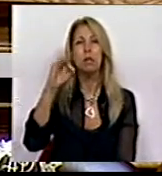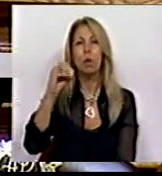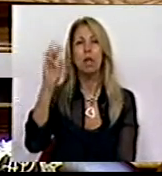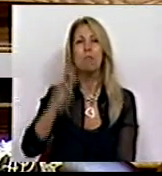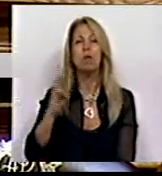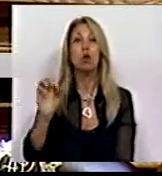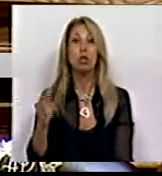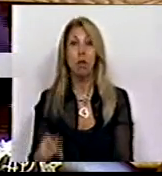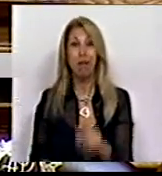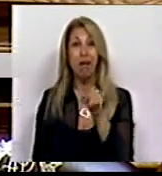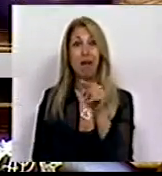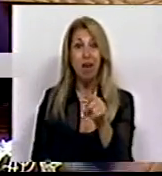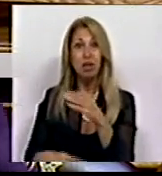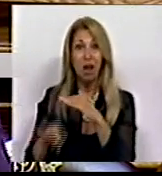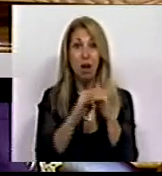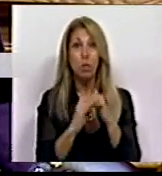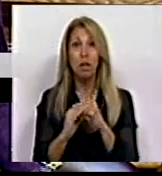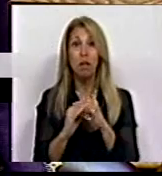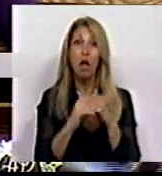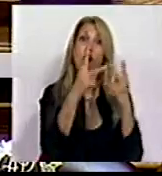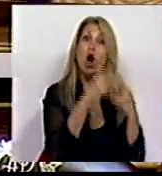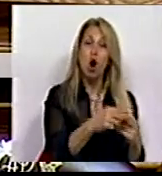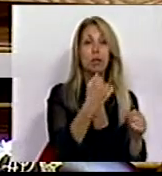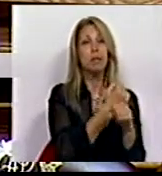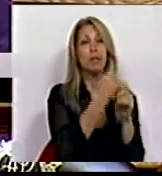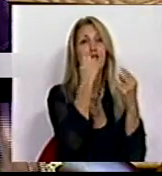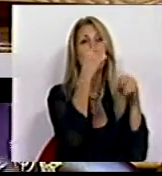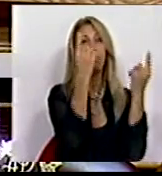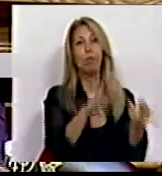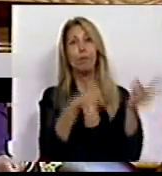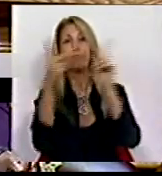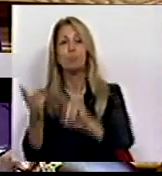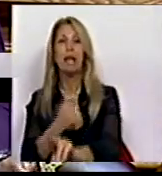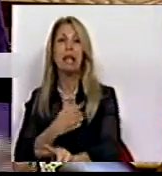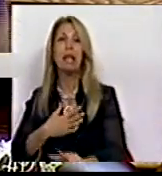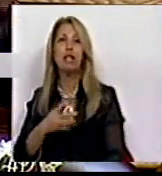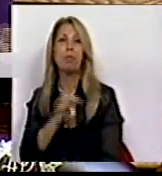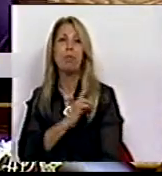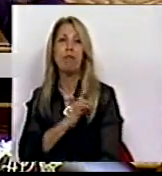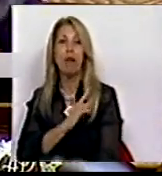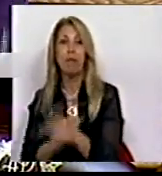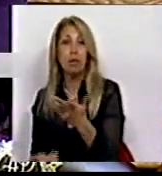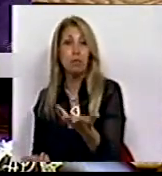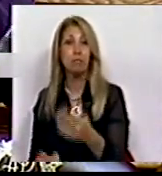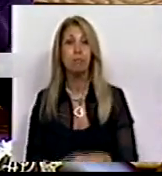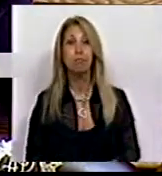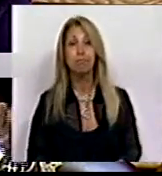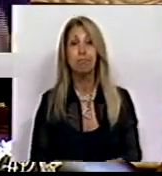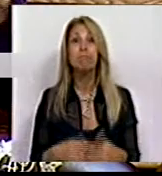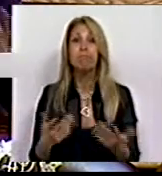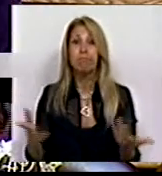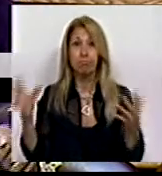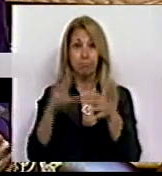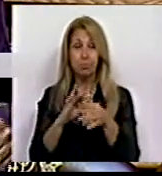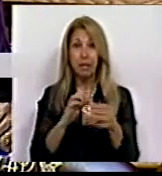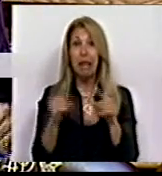euros. É esta a equidade. Corta nos serviços públicos, transfere para as entidades privadas. Portanto, no que toca aos